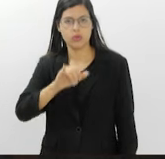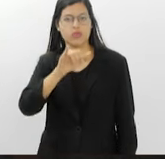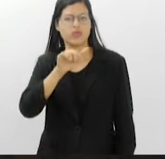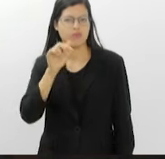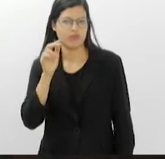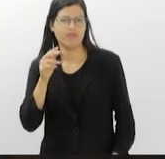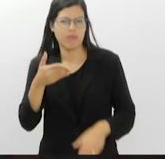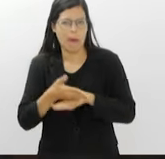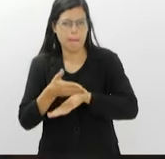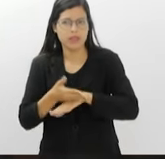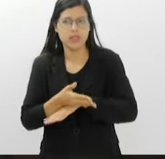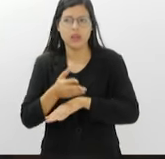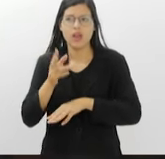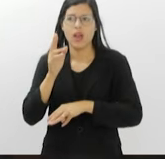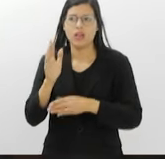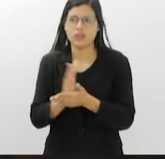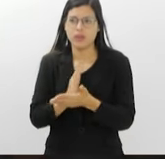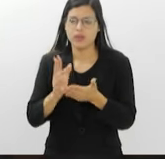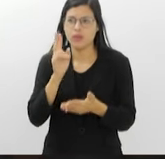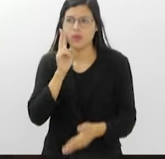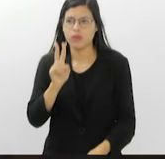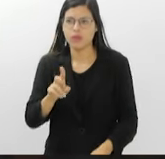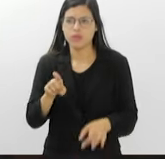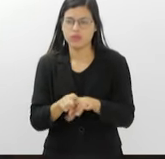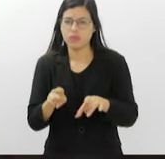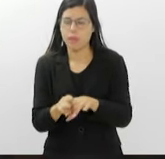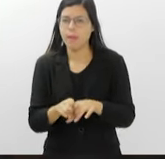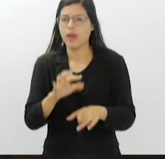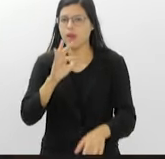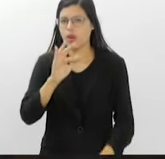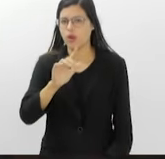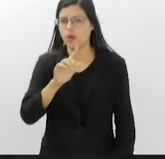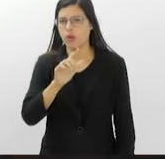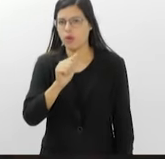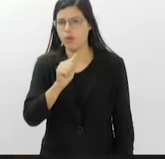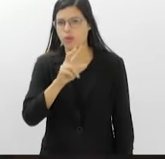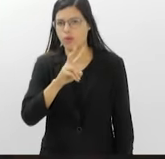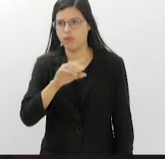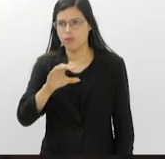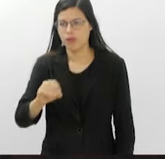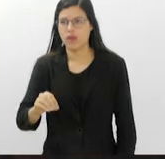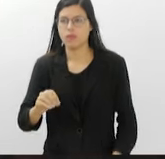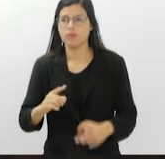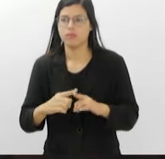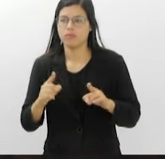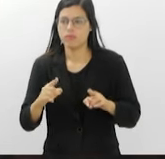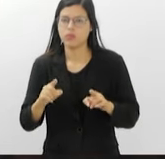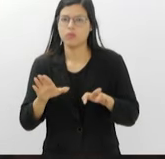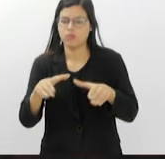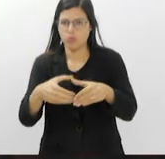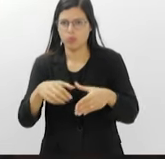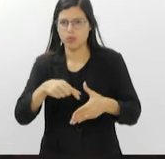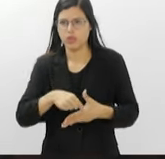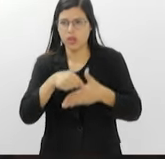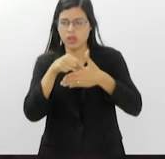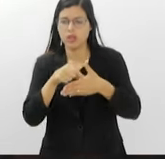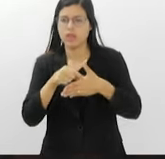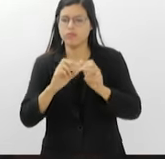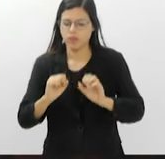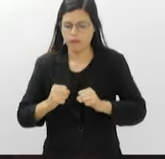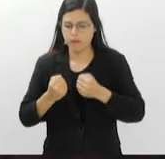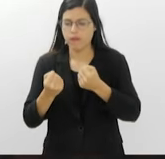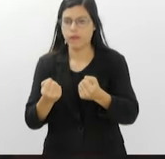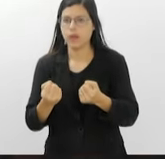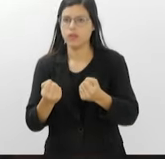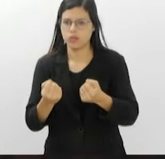o próprio Serafim, mas eu acho que o Colégio de Líderes vem para a gente dar o direito à ampla defesa a cada um deles, mas continuar realmente esse fato,